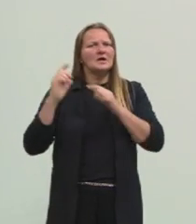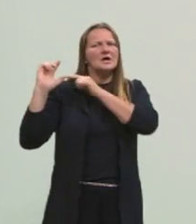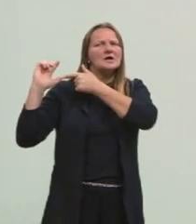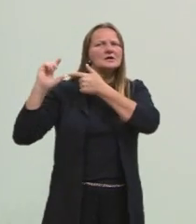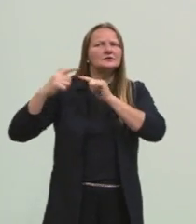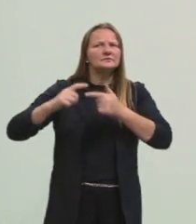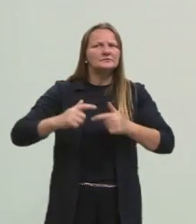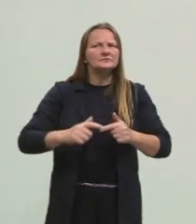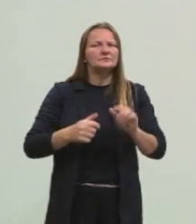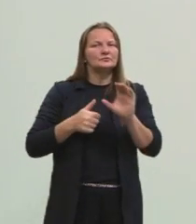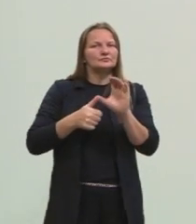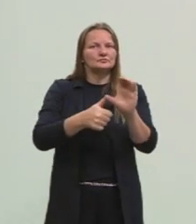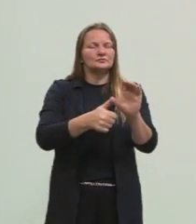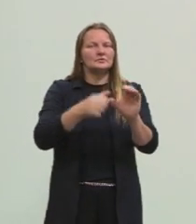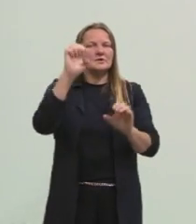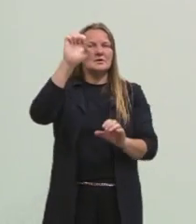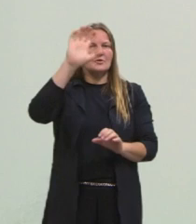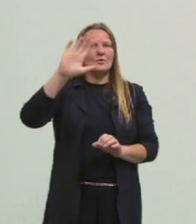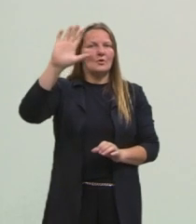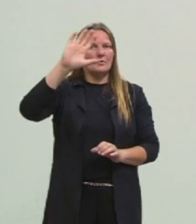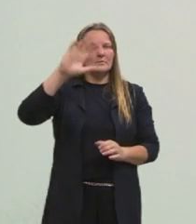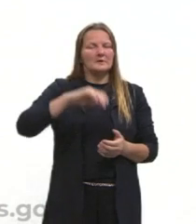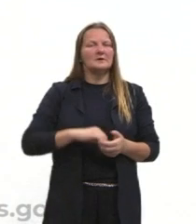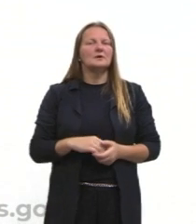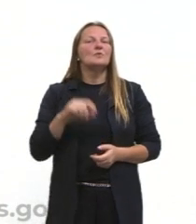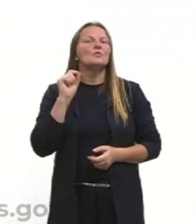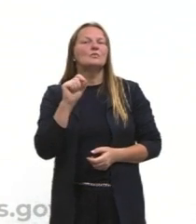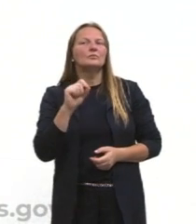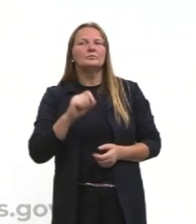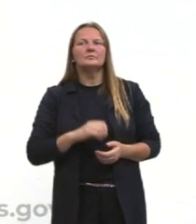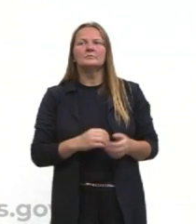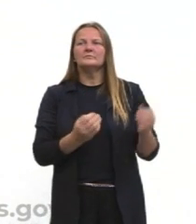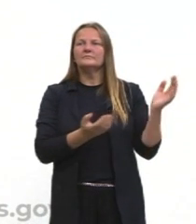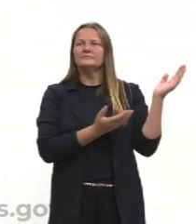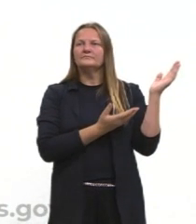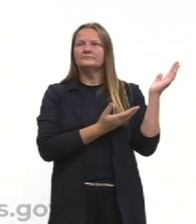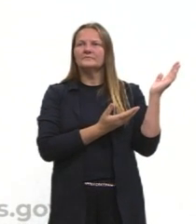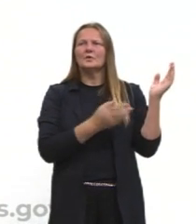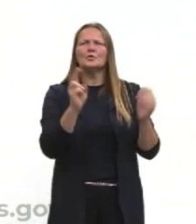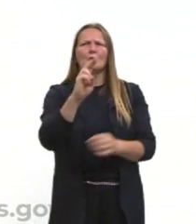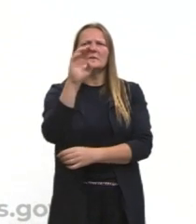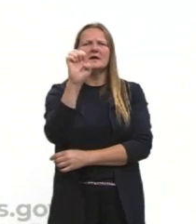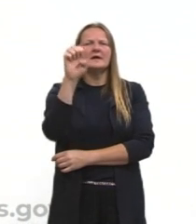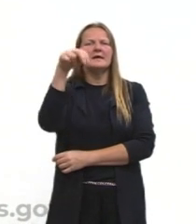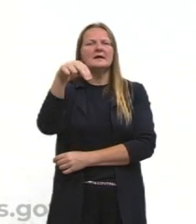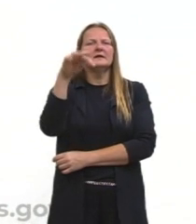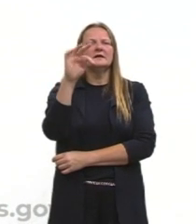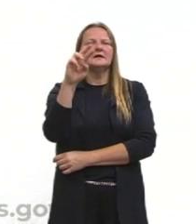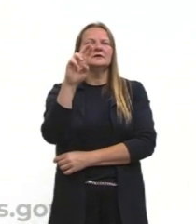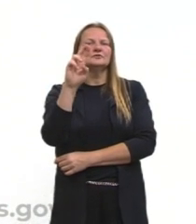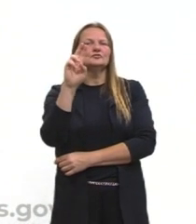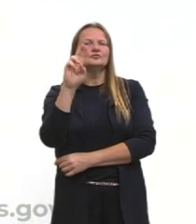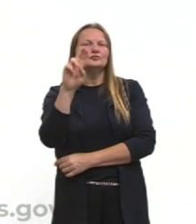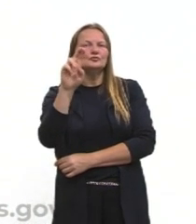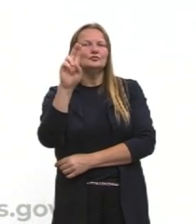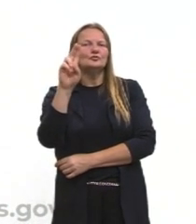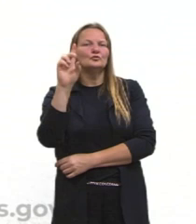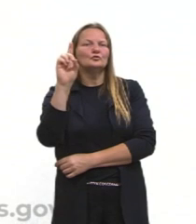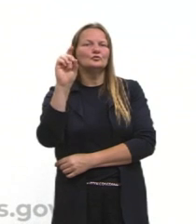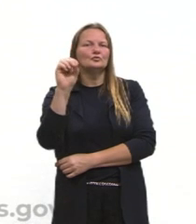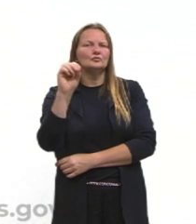mais Cristã europeia vai ser o entrudo Então se tinha uma tradição